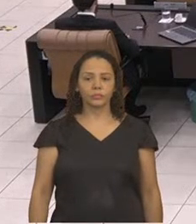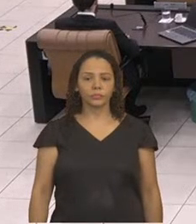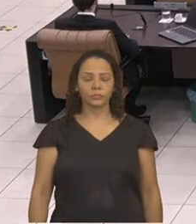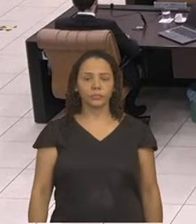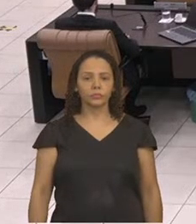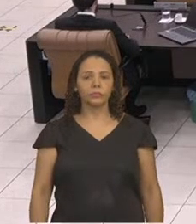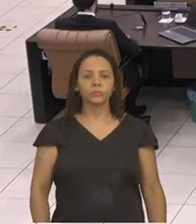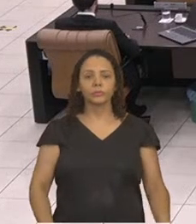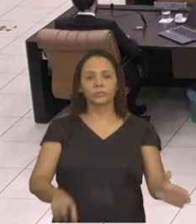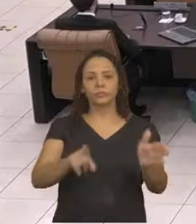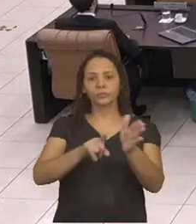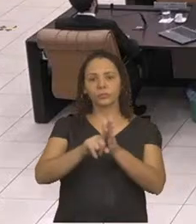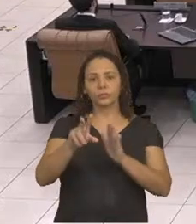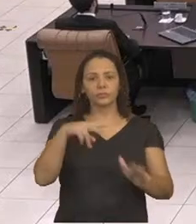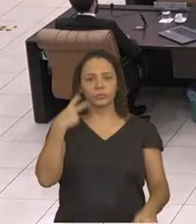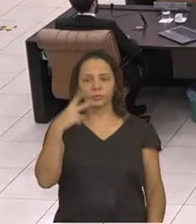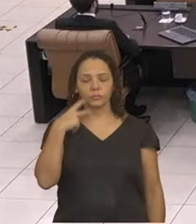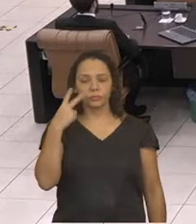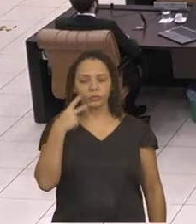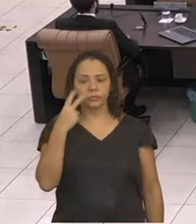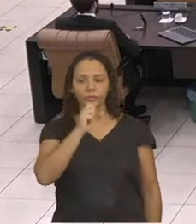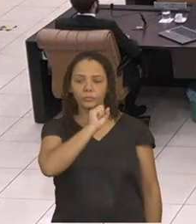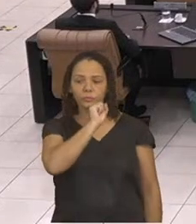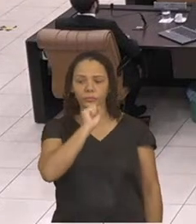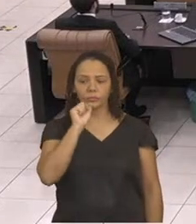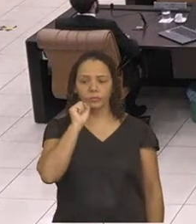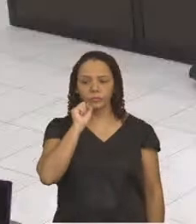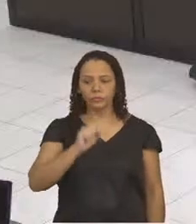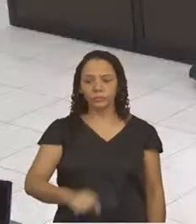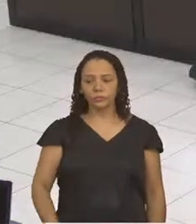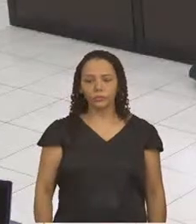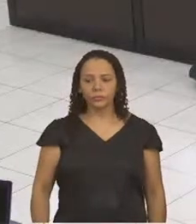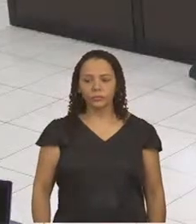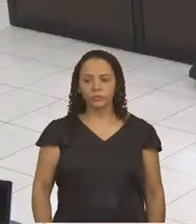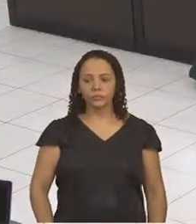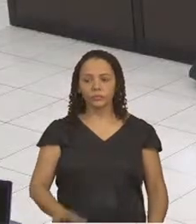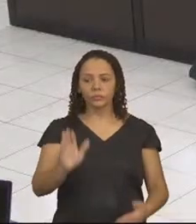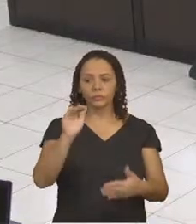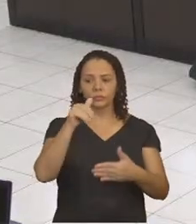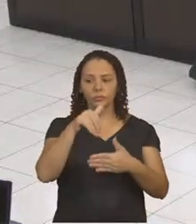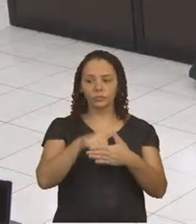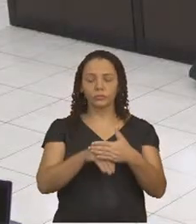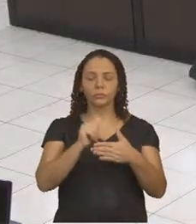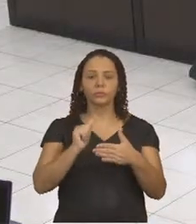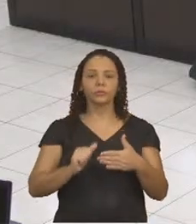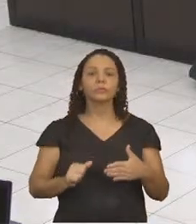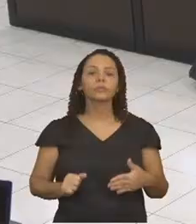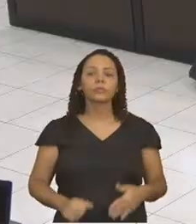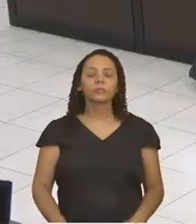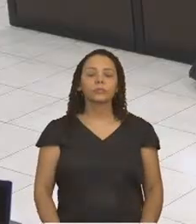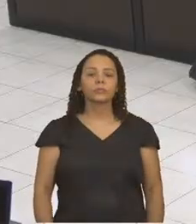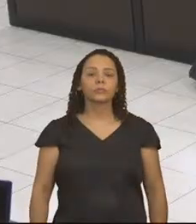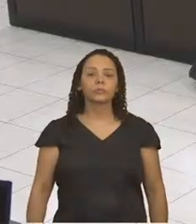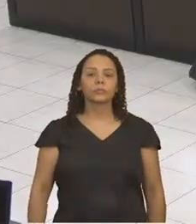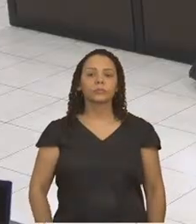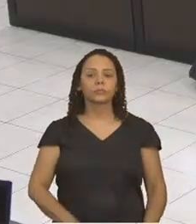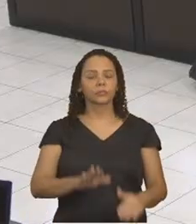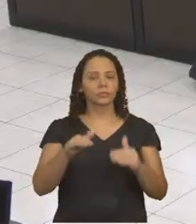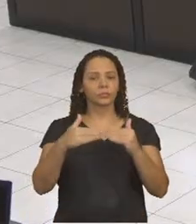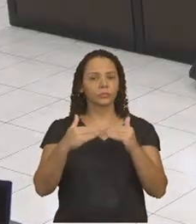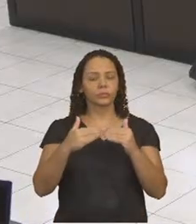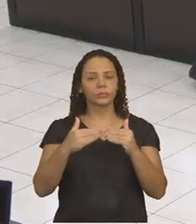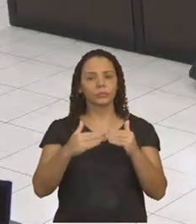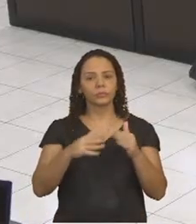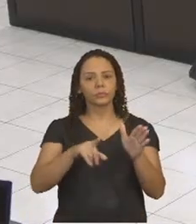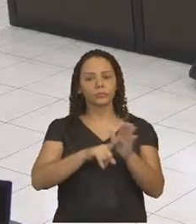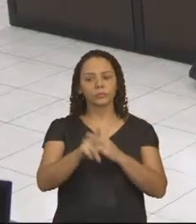Como vota o vereador Silfarne, de Cidade de Salvador? Favorável. Como vota o